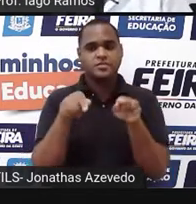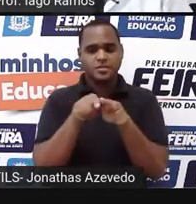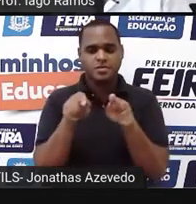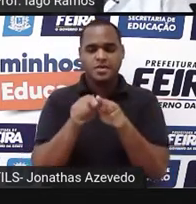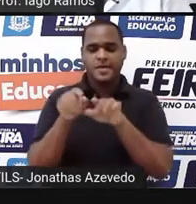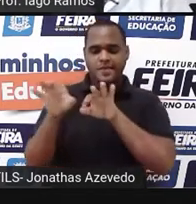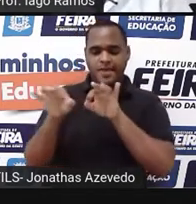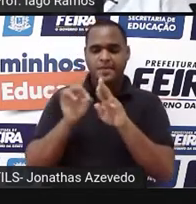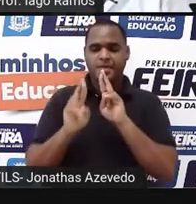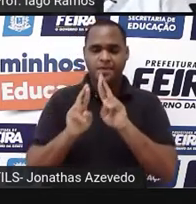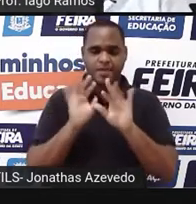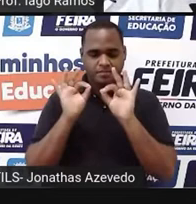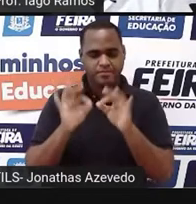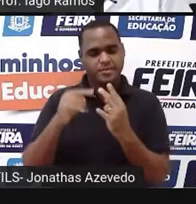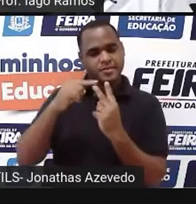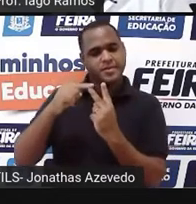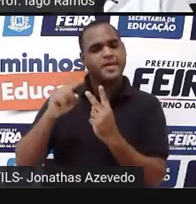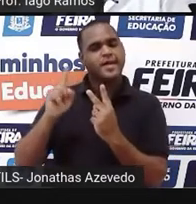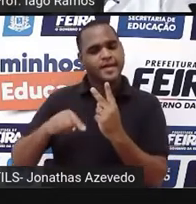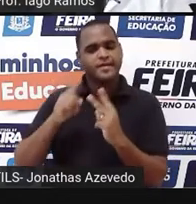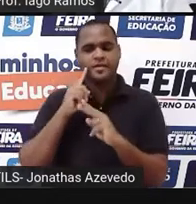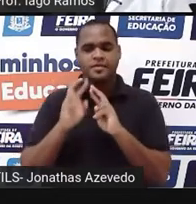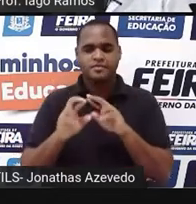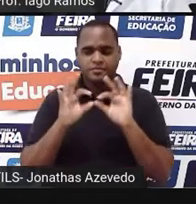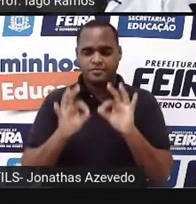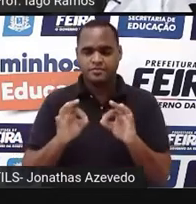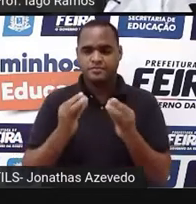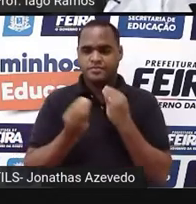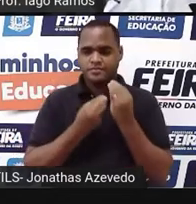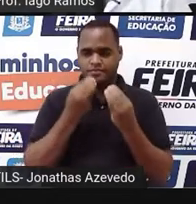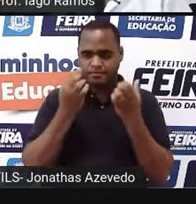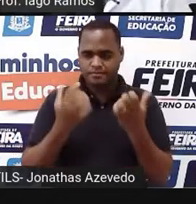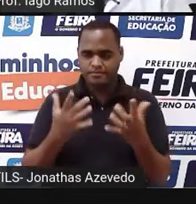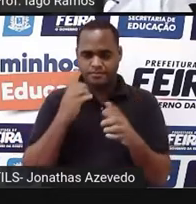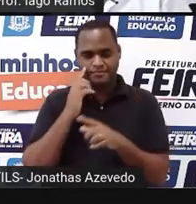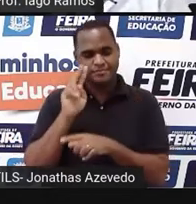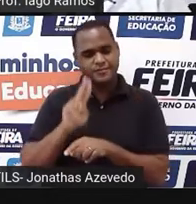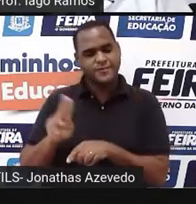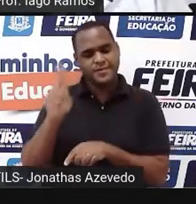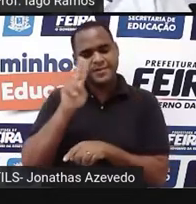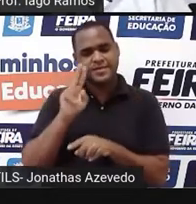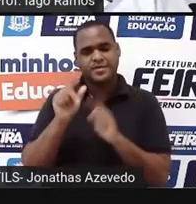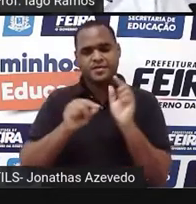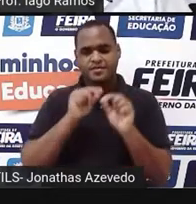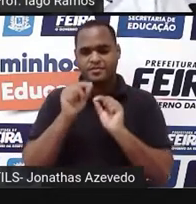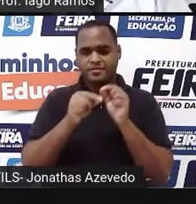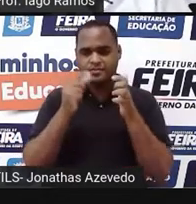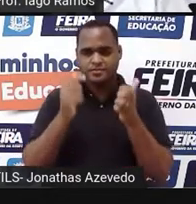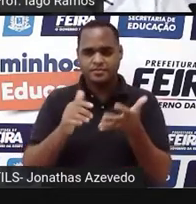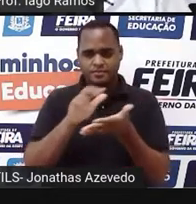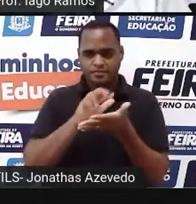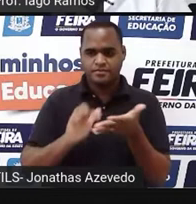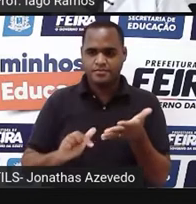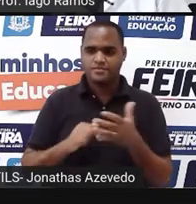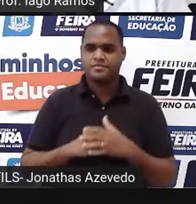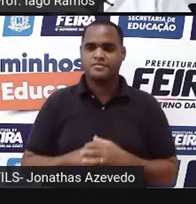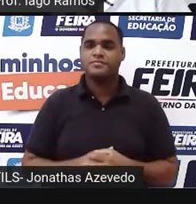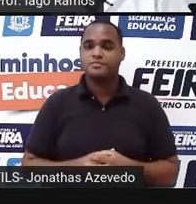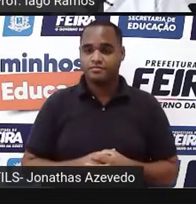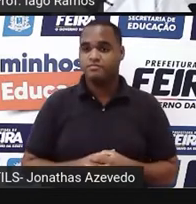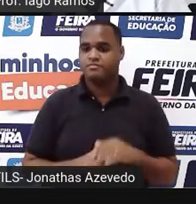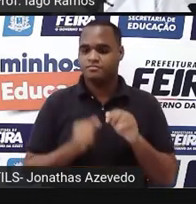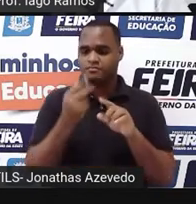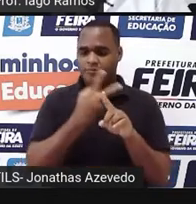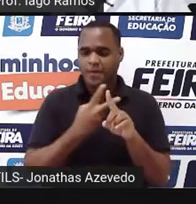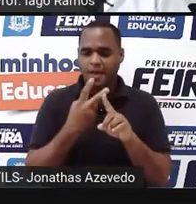das raízes desse tipo de equação. E como é que a gente usa esse método? A gente procura dois números